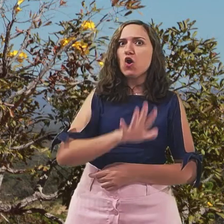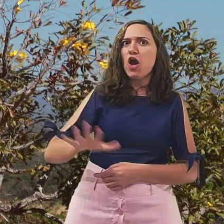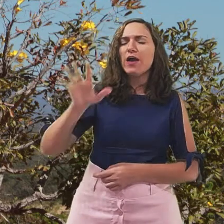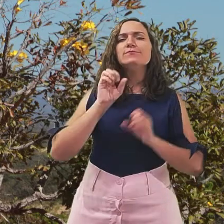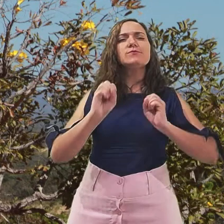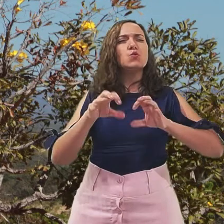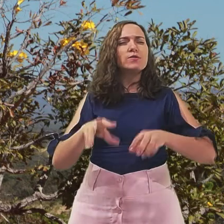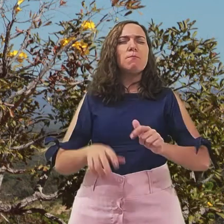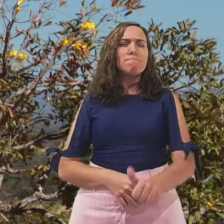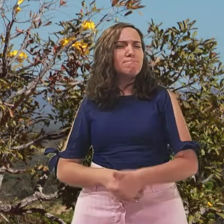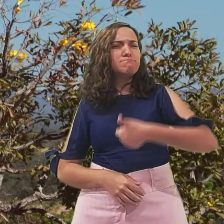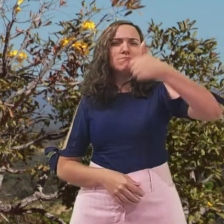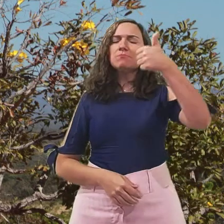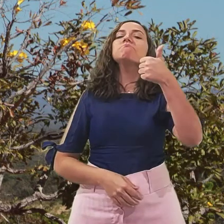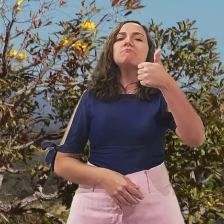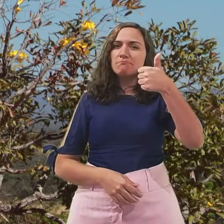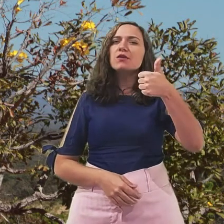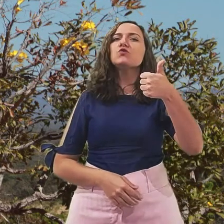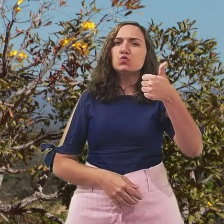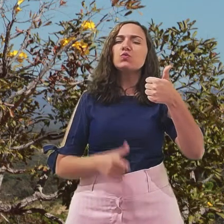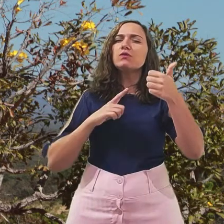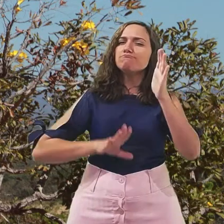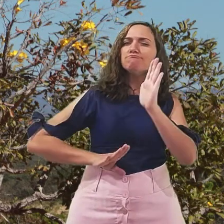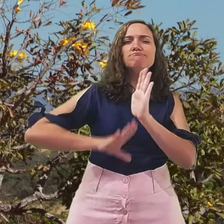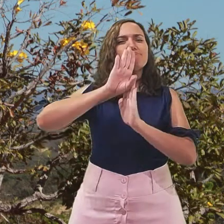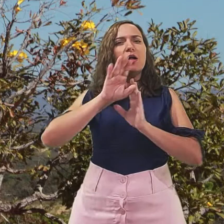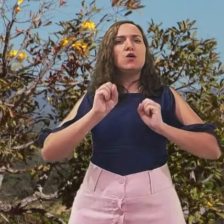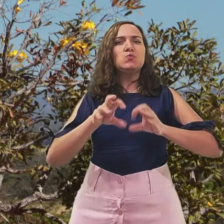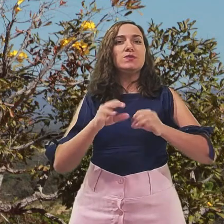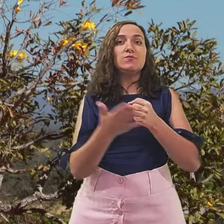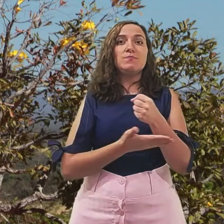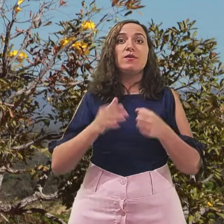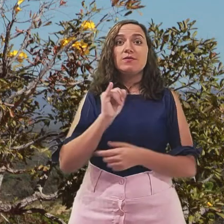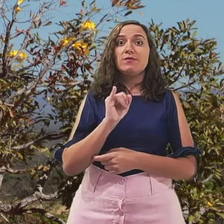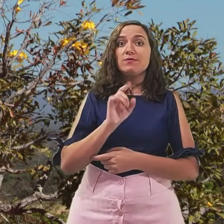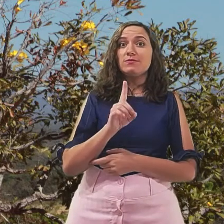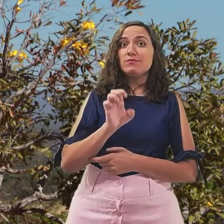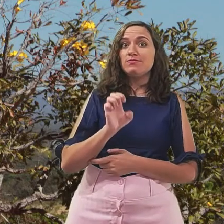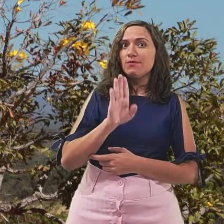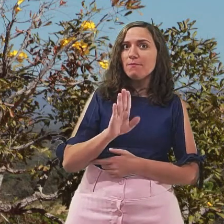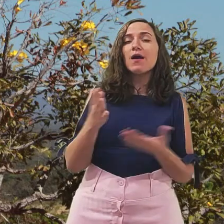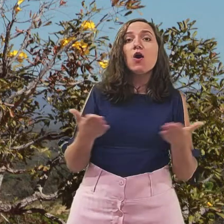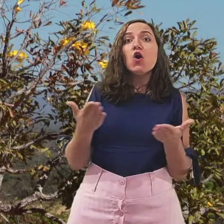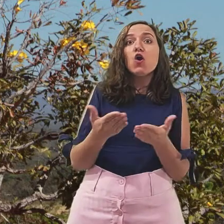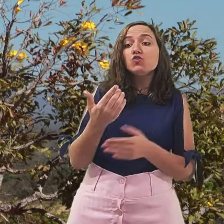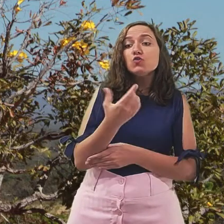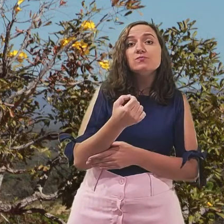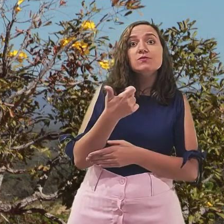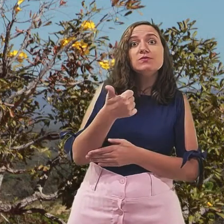alcançou a primeira posição do Índice de Desenvolvimento da Educação Básica, o IDEB, agora, pessoal, em